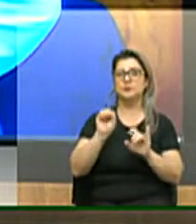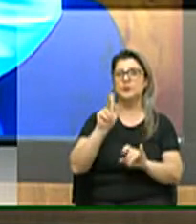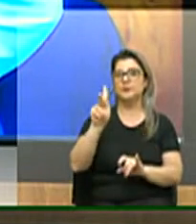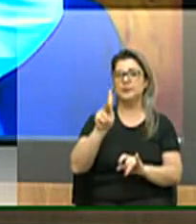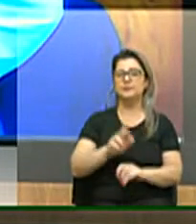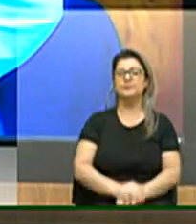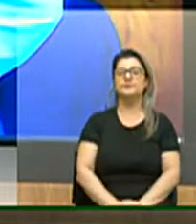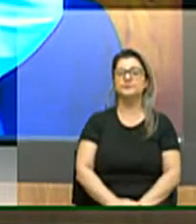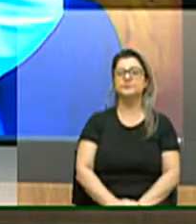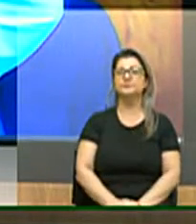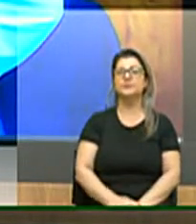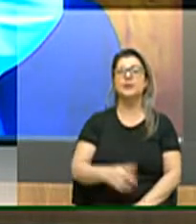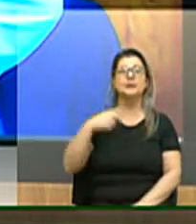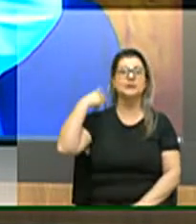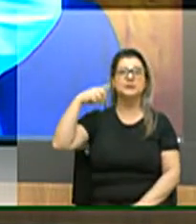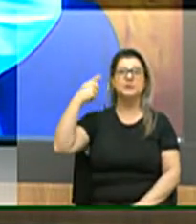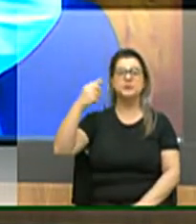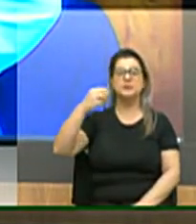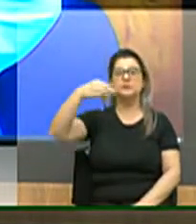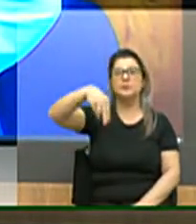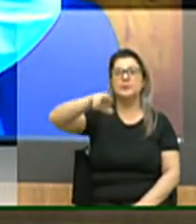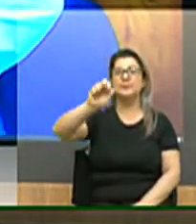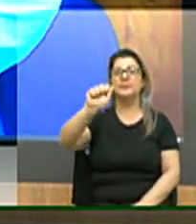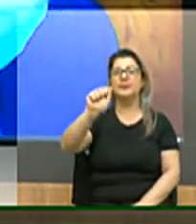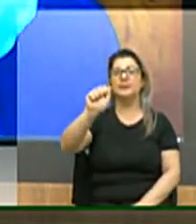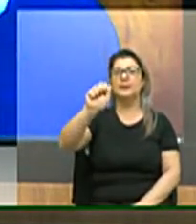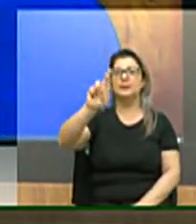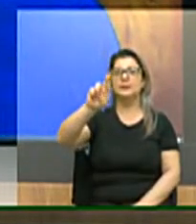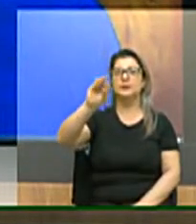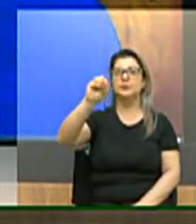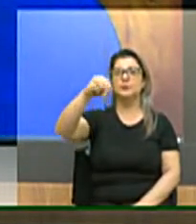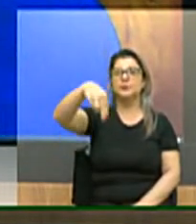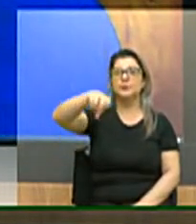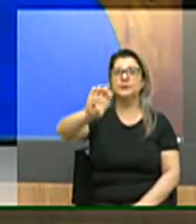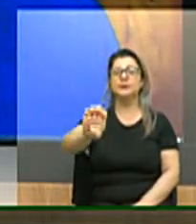Ok. Então, deputado Rodrigo Maroni.